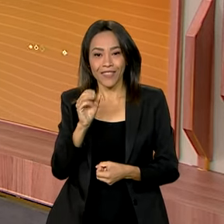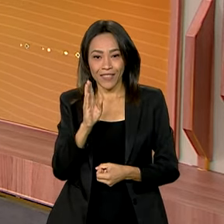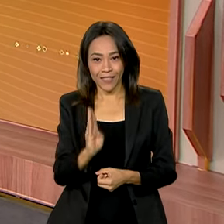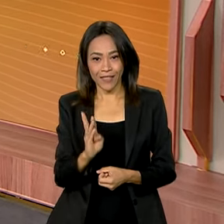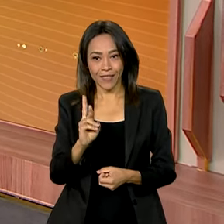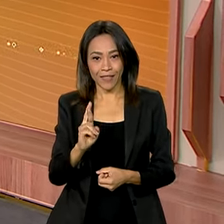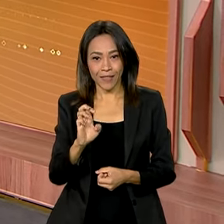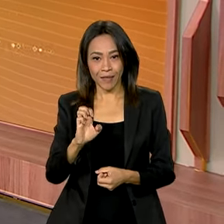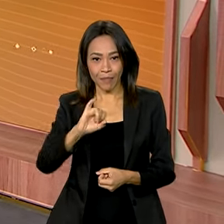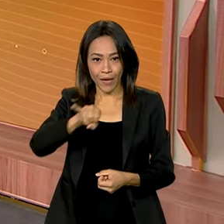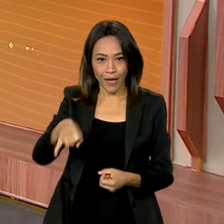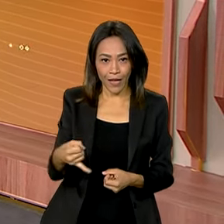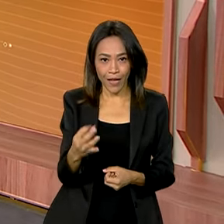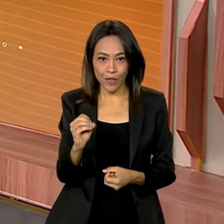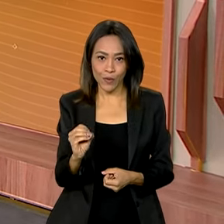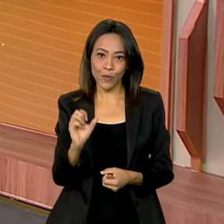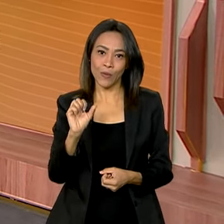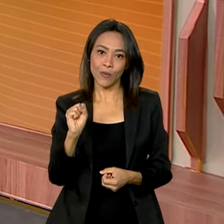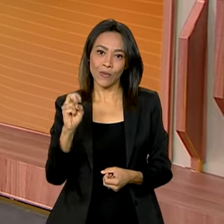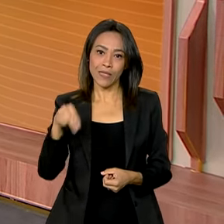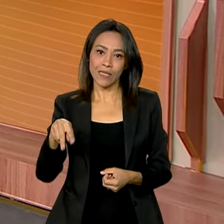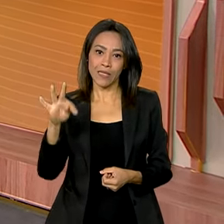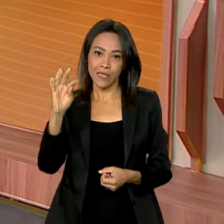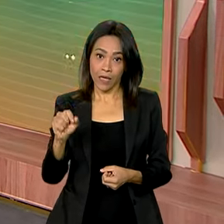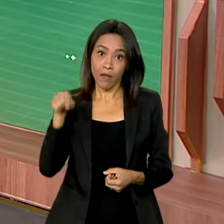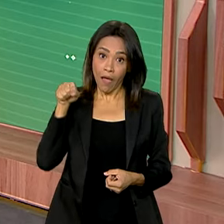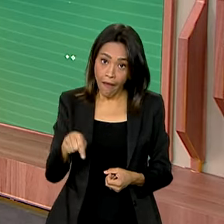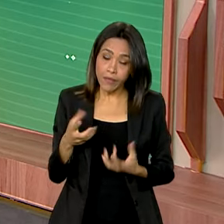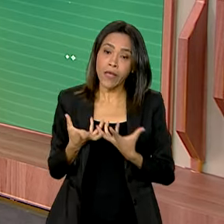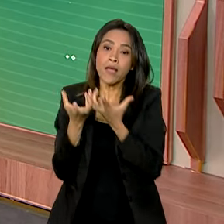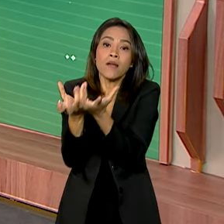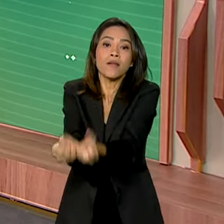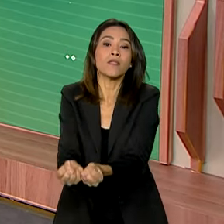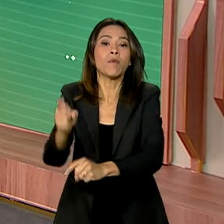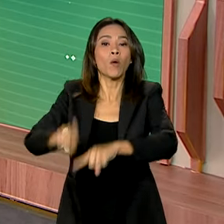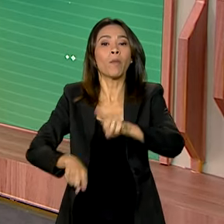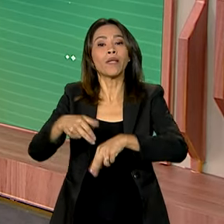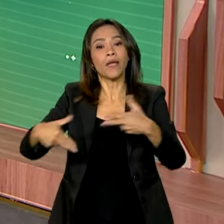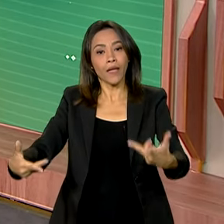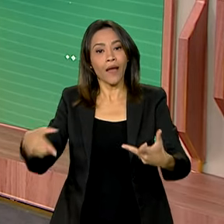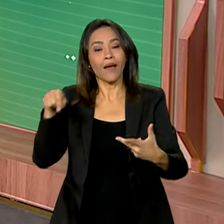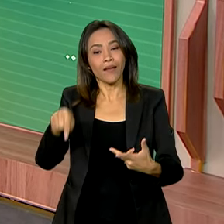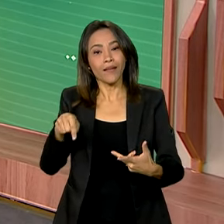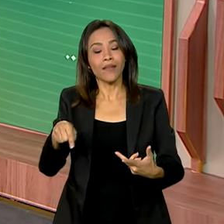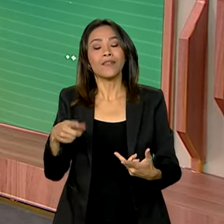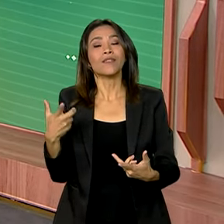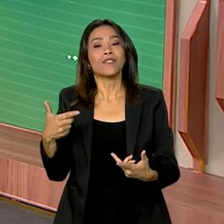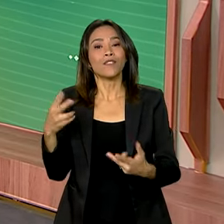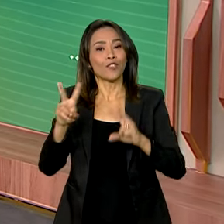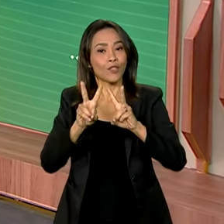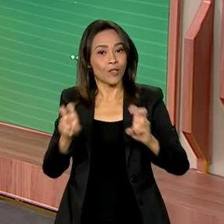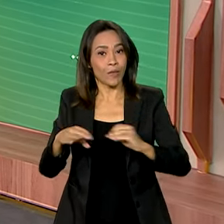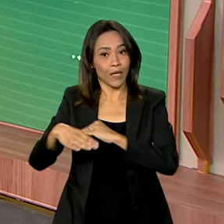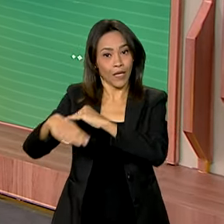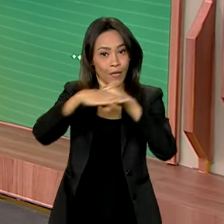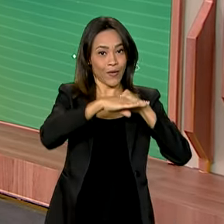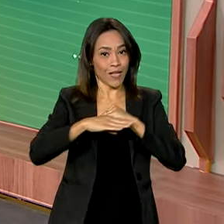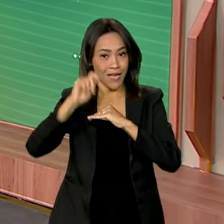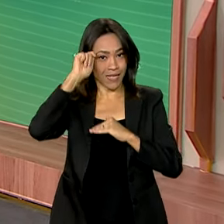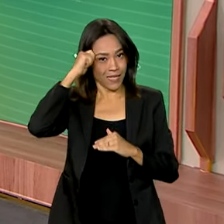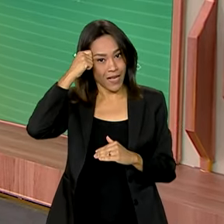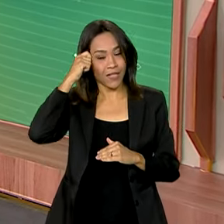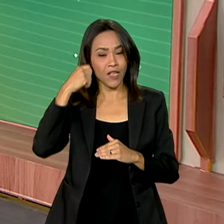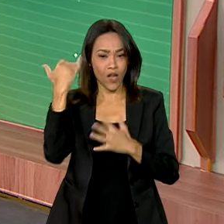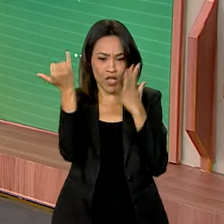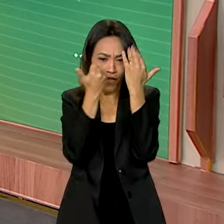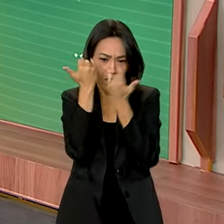14 municípios cearenses que receberam os equipamentos de promoção da igualdade racial. A gente vai saber um pouco mais com as